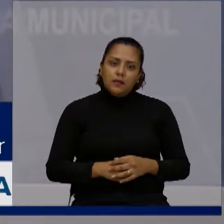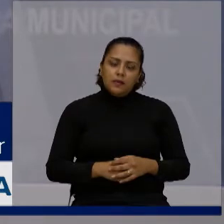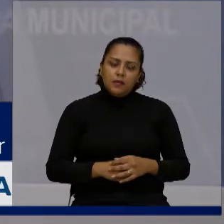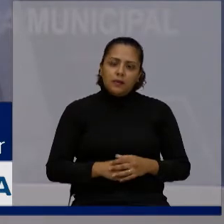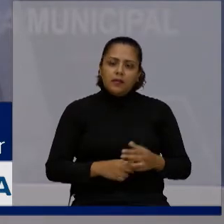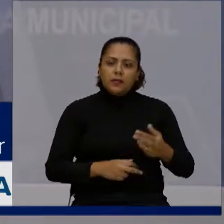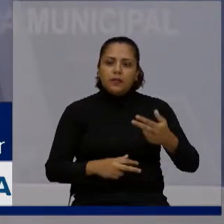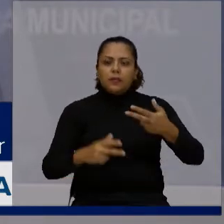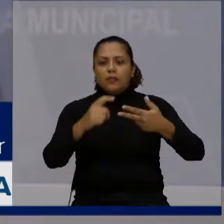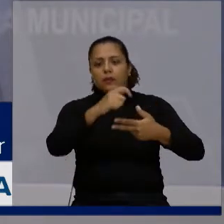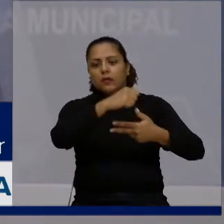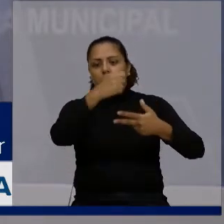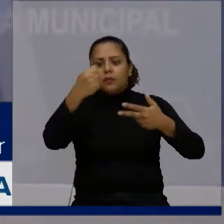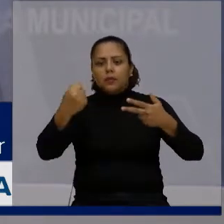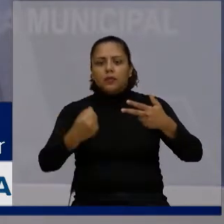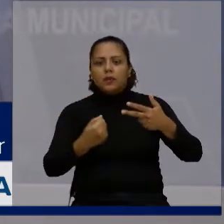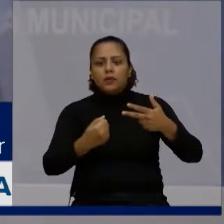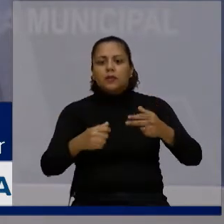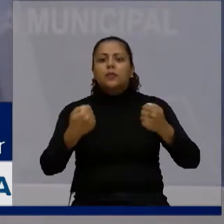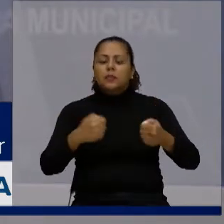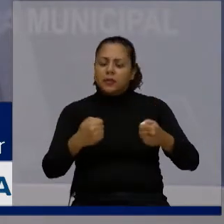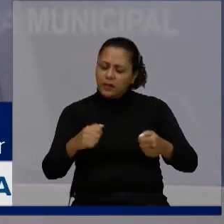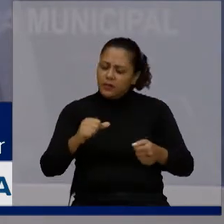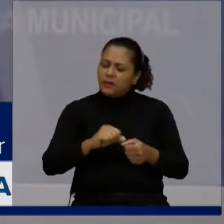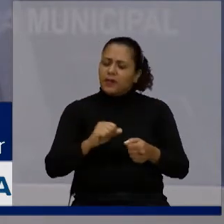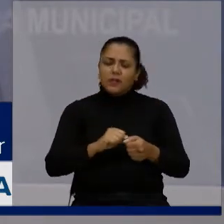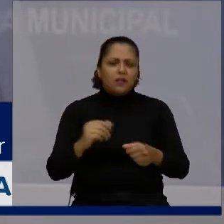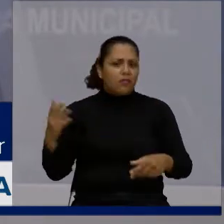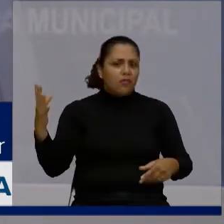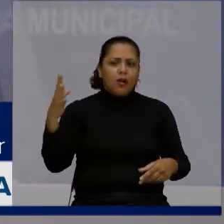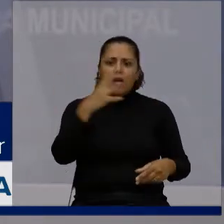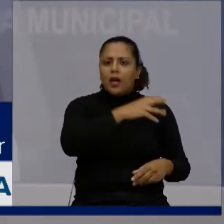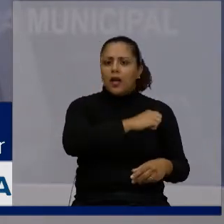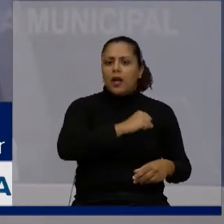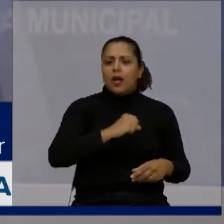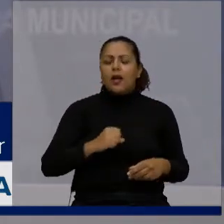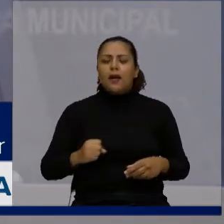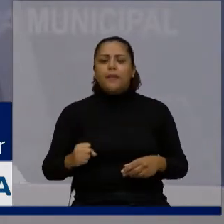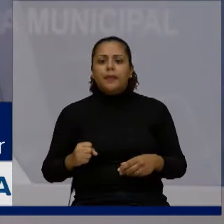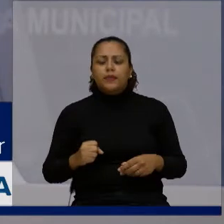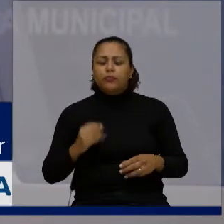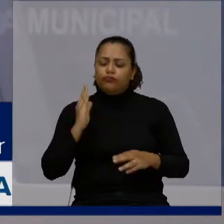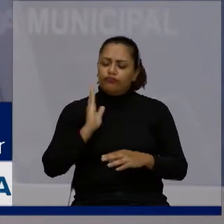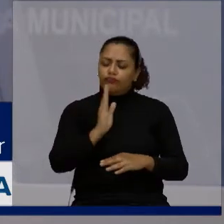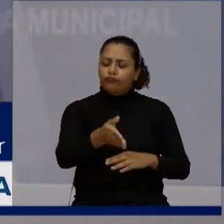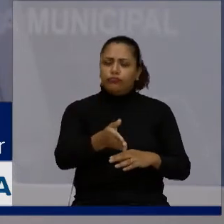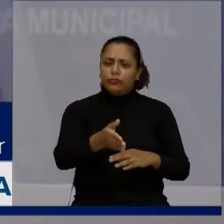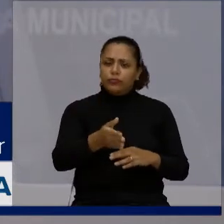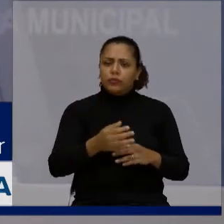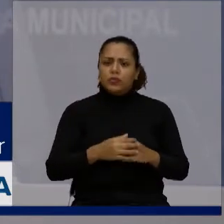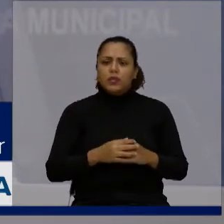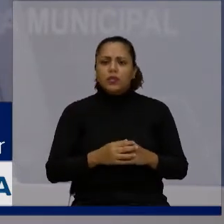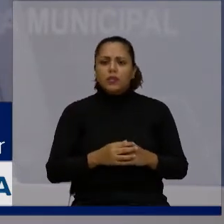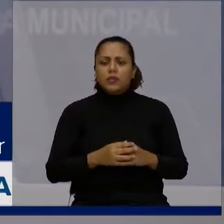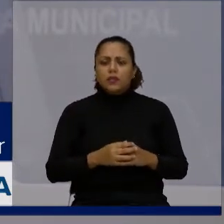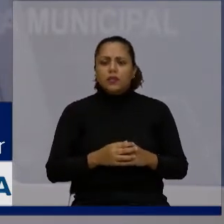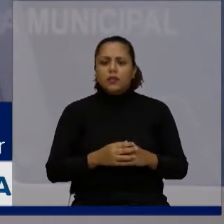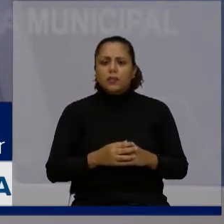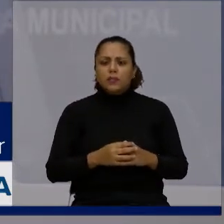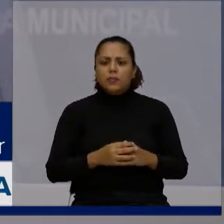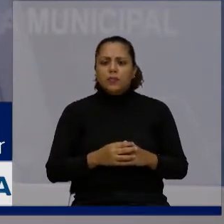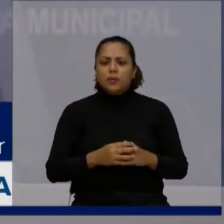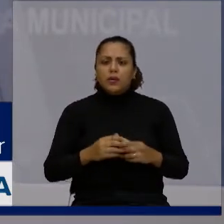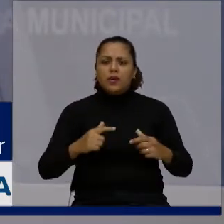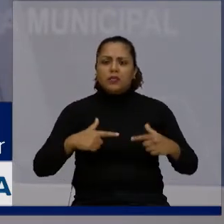poderes precisam ter uma ação rápida, uma ação direta no combate, principalmente à fome no